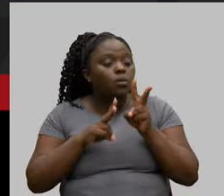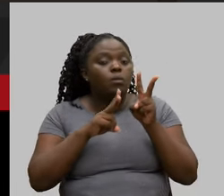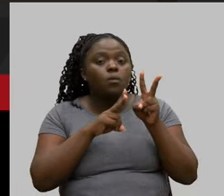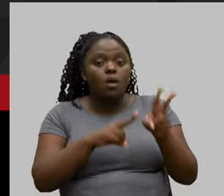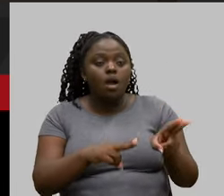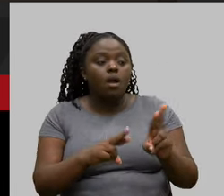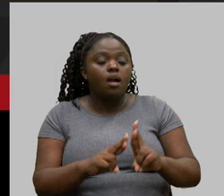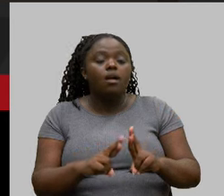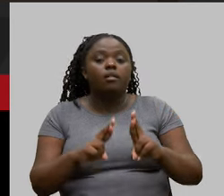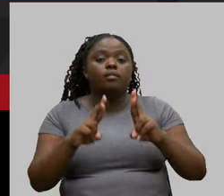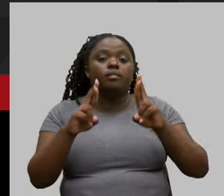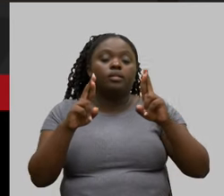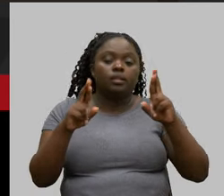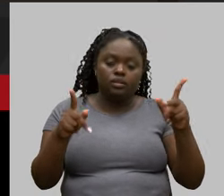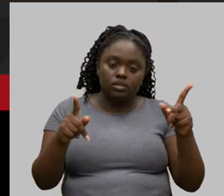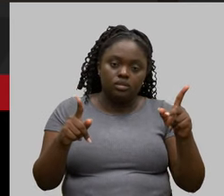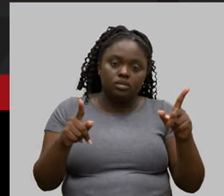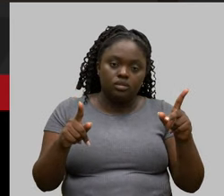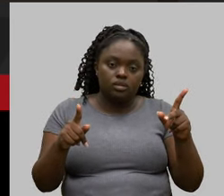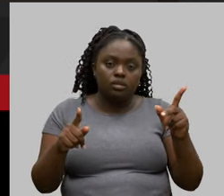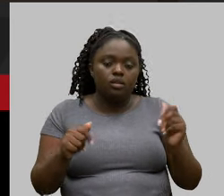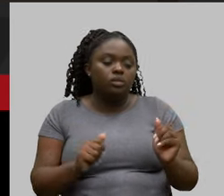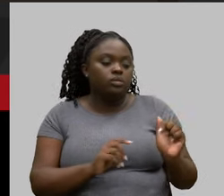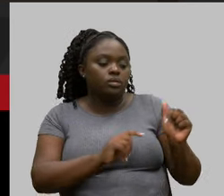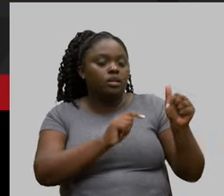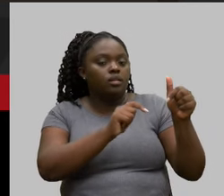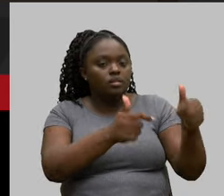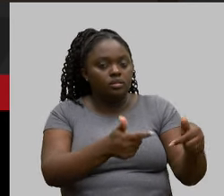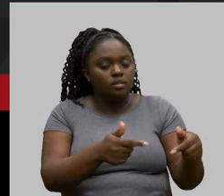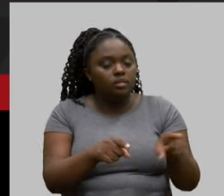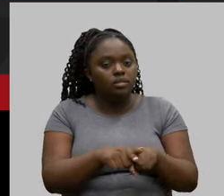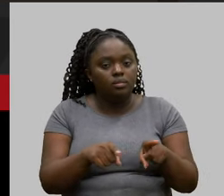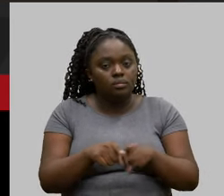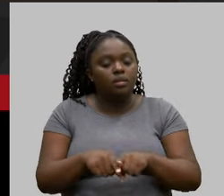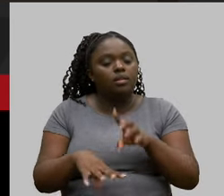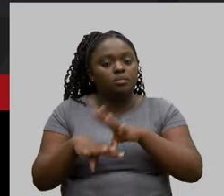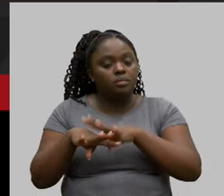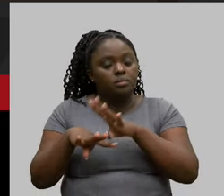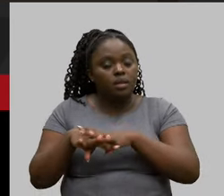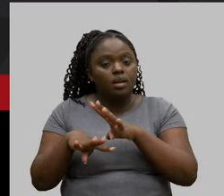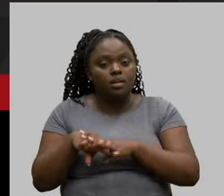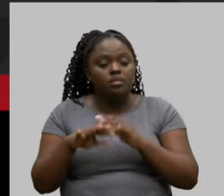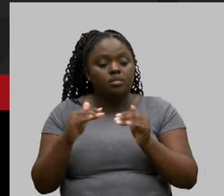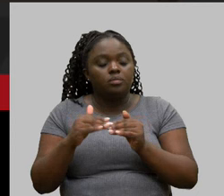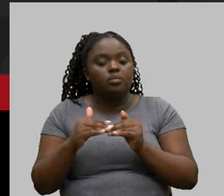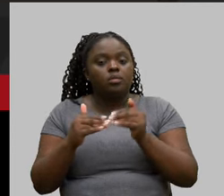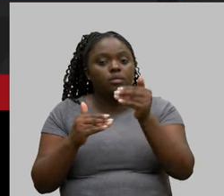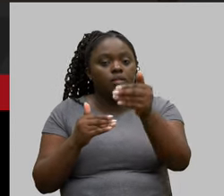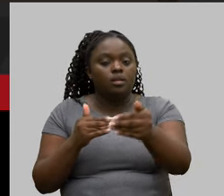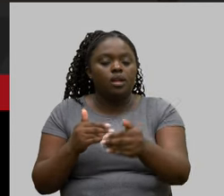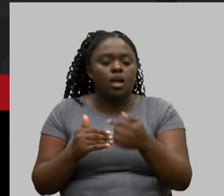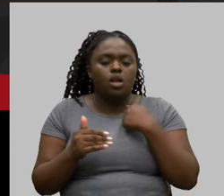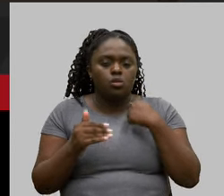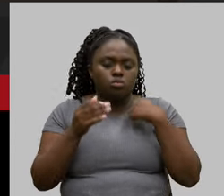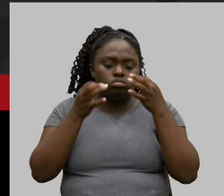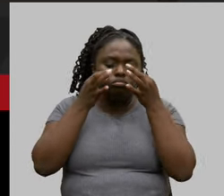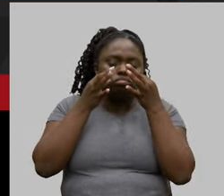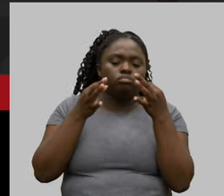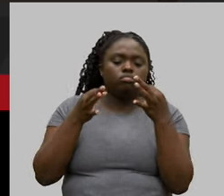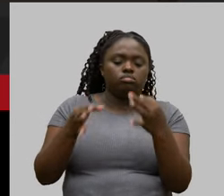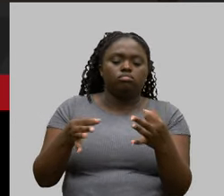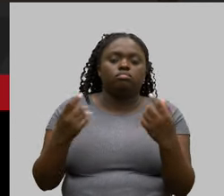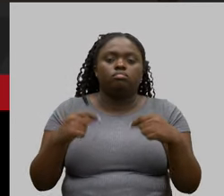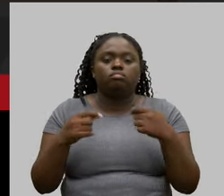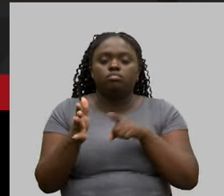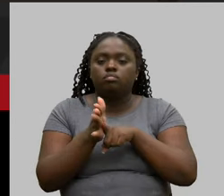diferença entre os ativos garantidores e as provisões matemáticas essa situação como eu falei chamou atenção da gente investigar